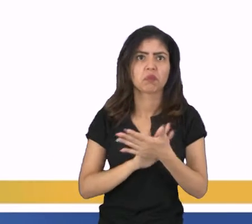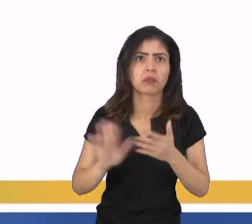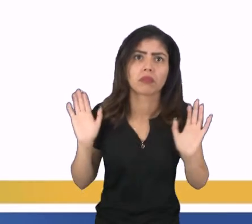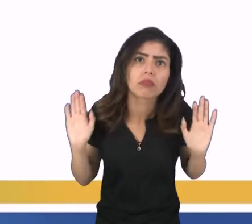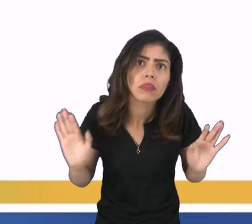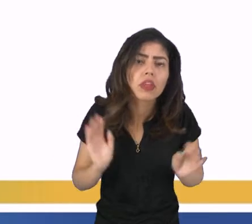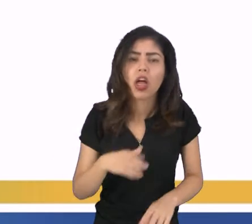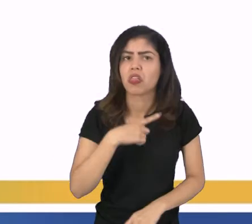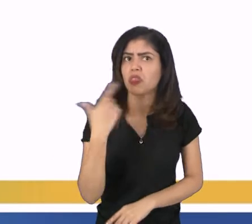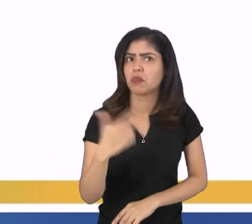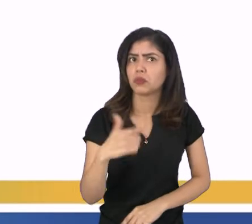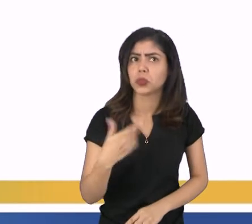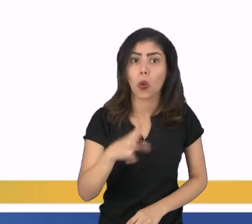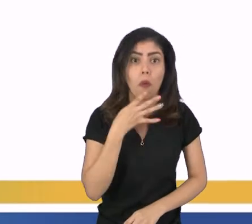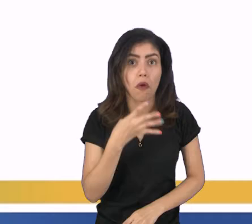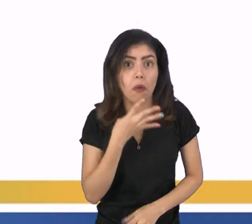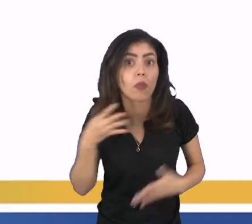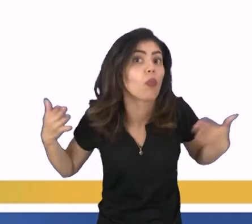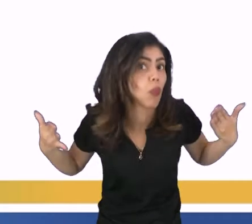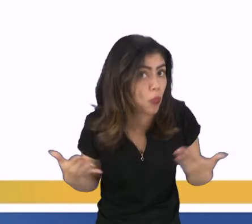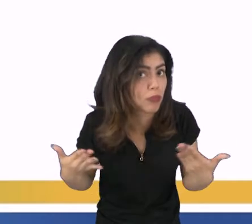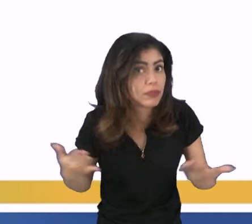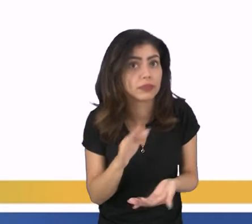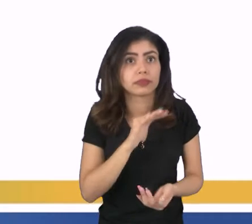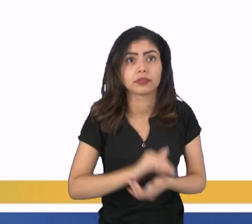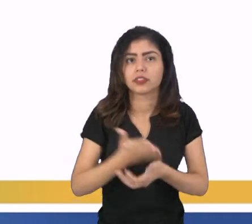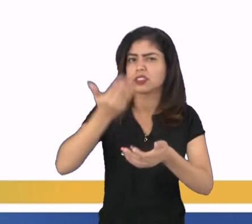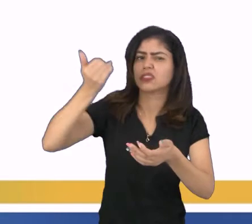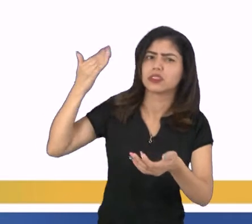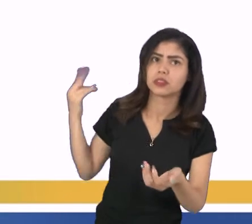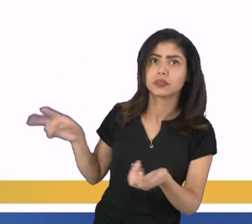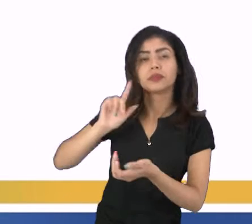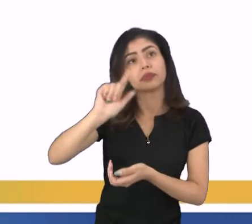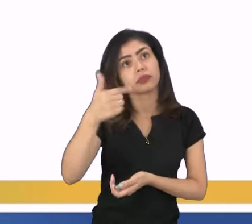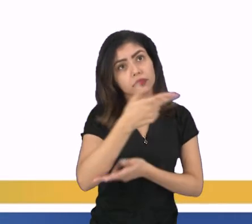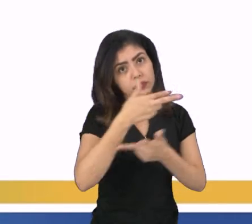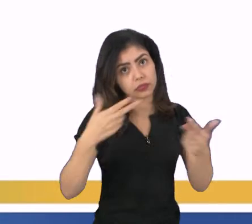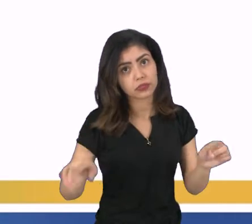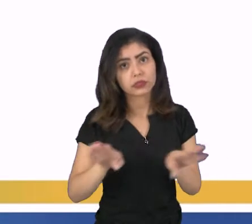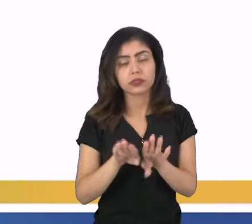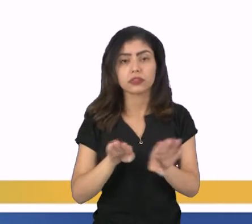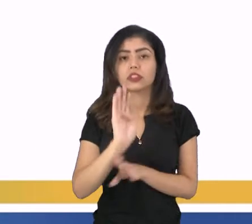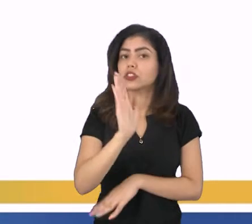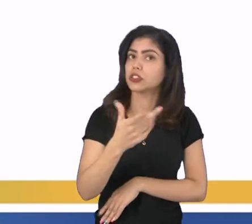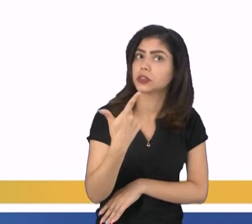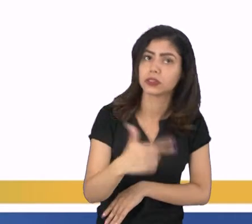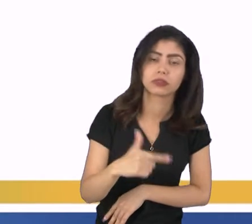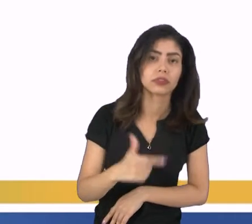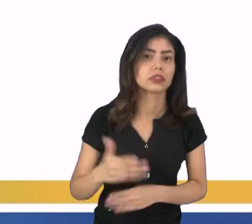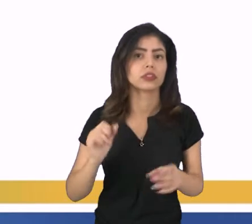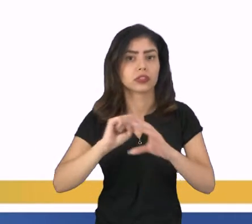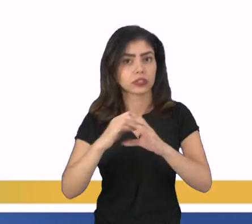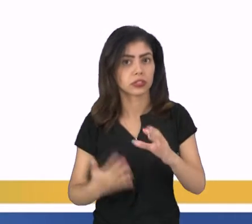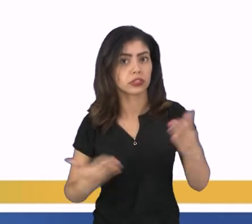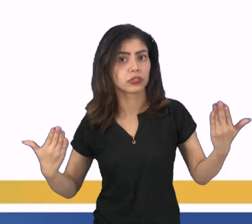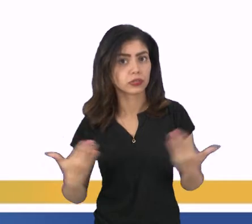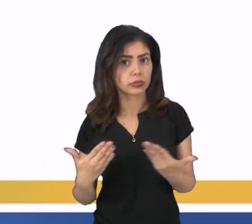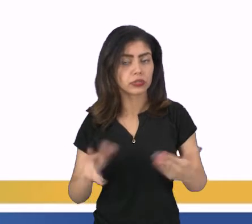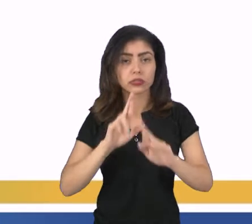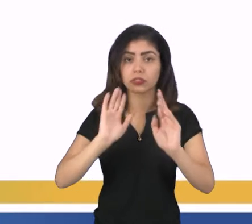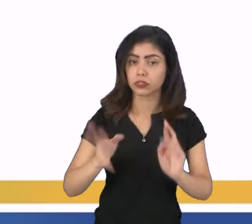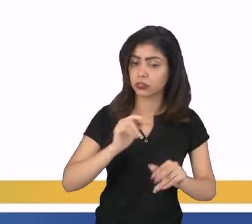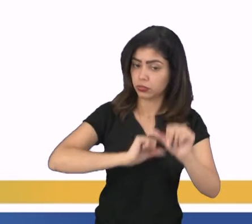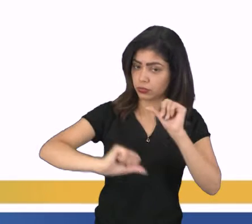há um calçamento como conhecemos hoje. Lá por trás você vê outras construções que já não têm mais essa característica, já